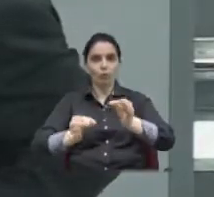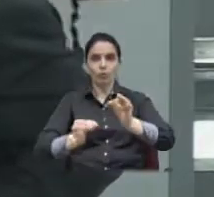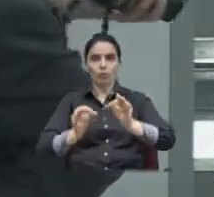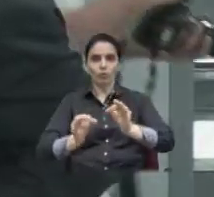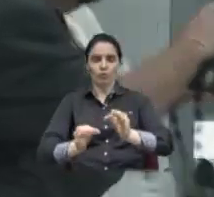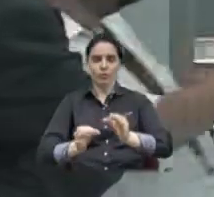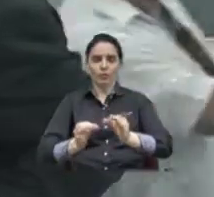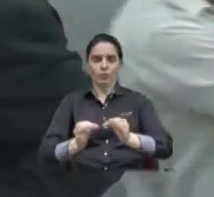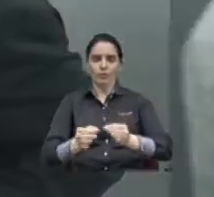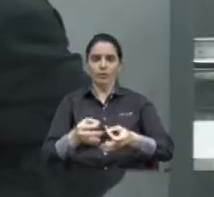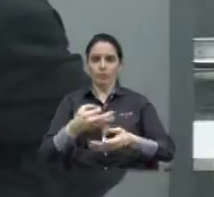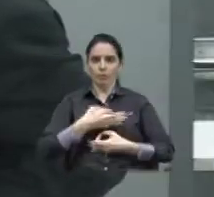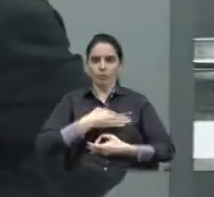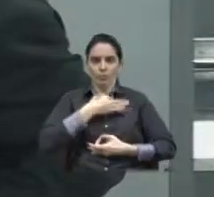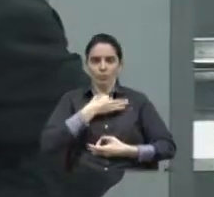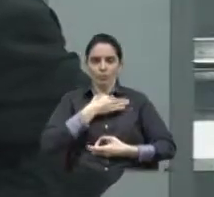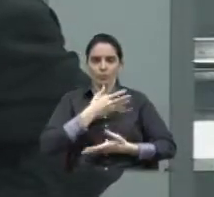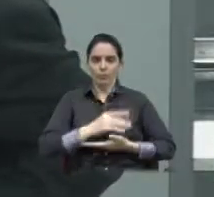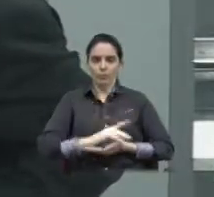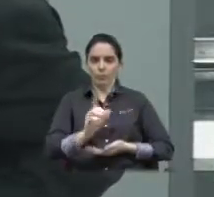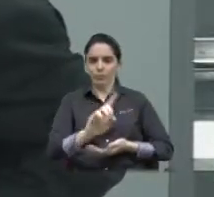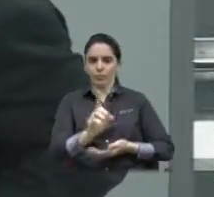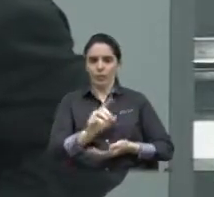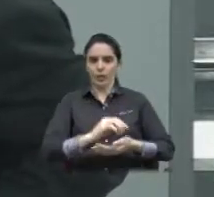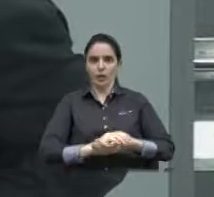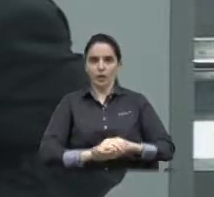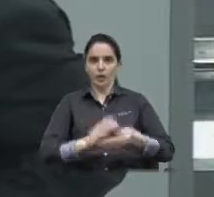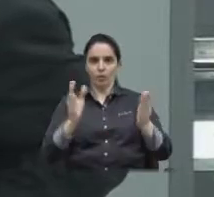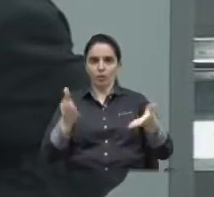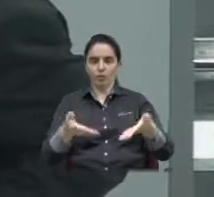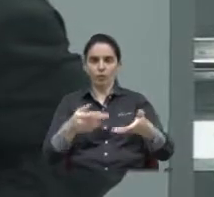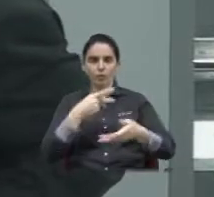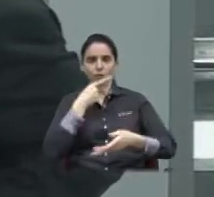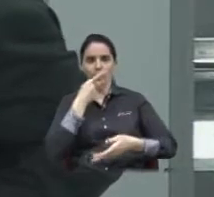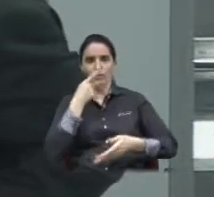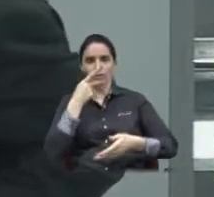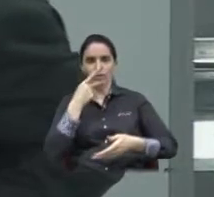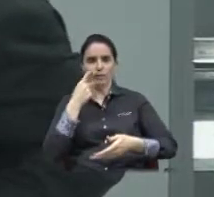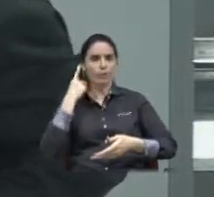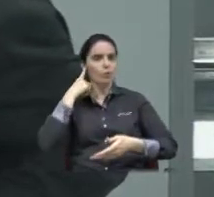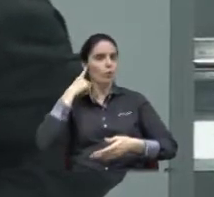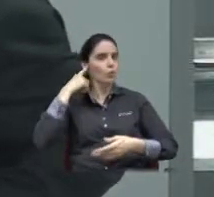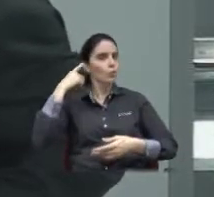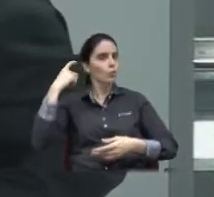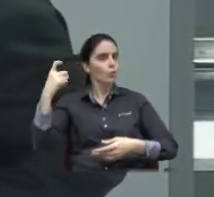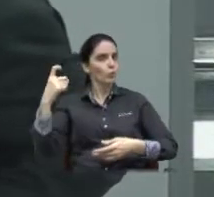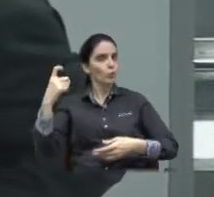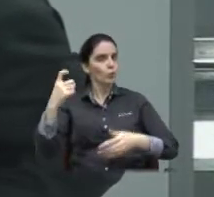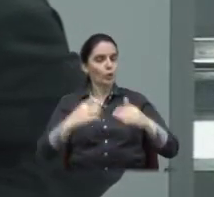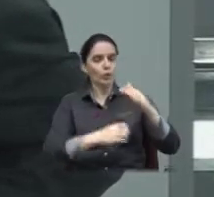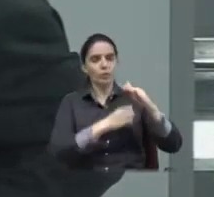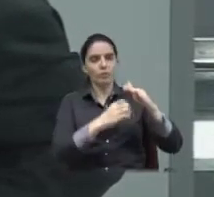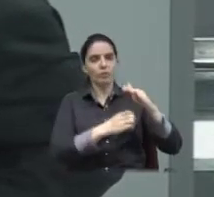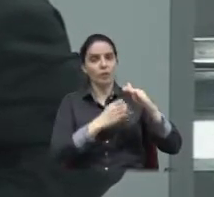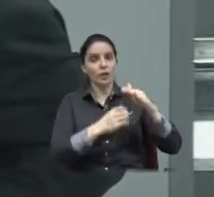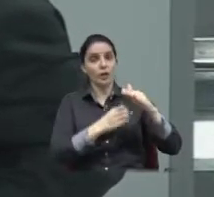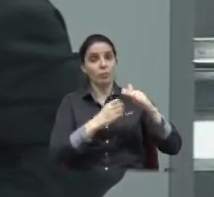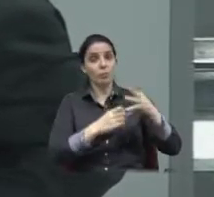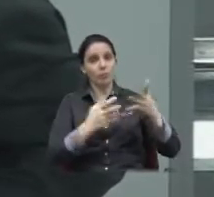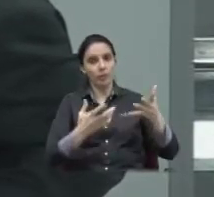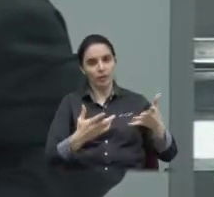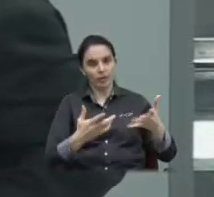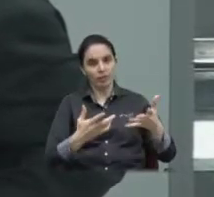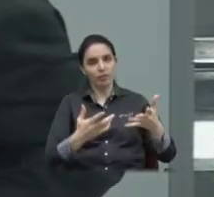né, não é essa a questão. O que está em questão é o barulho medido em decibéis